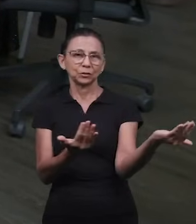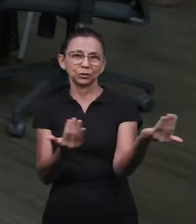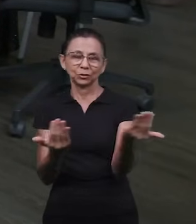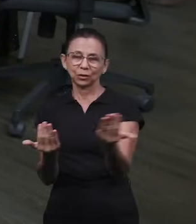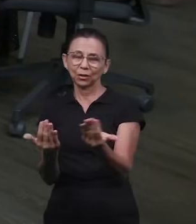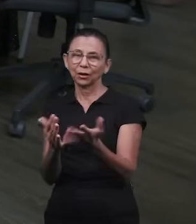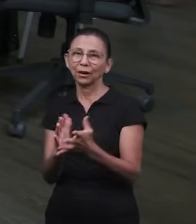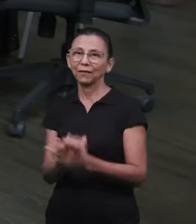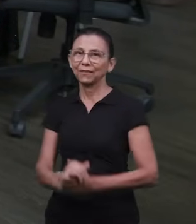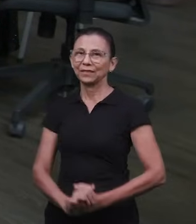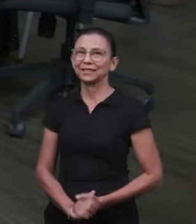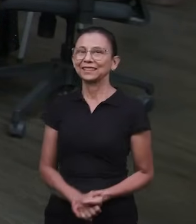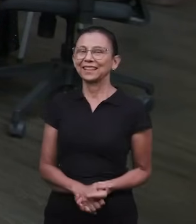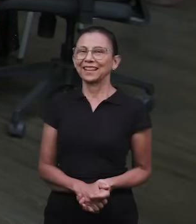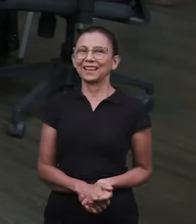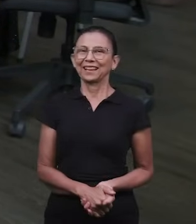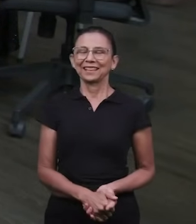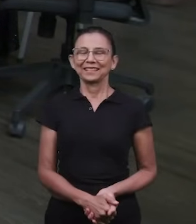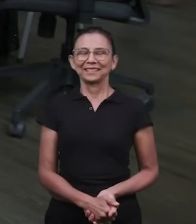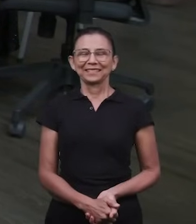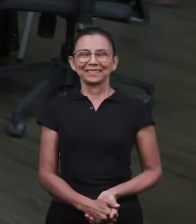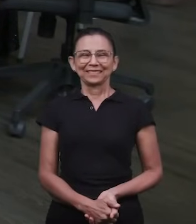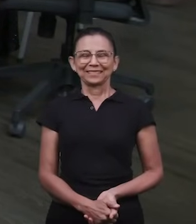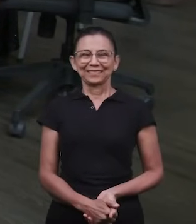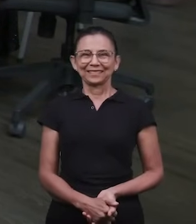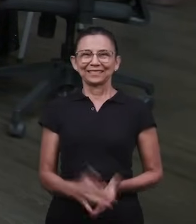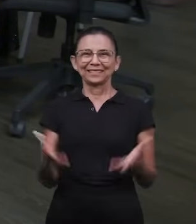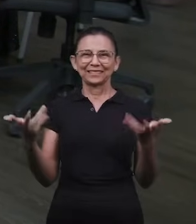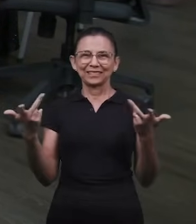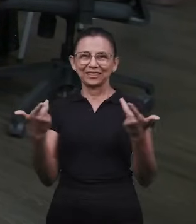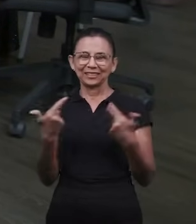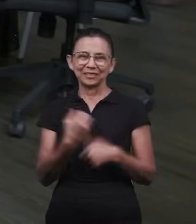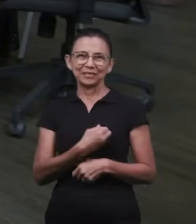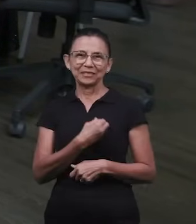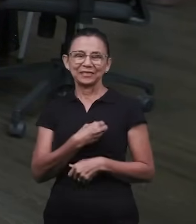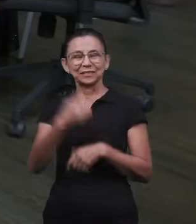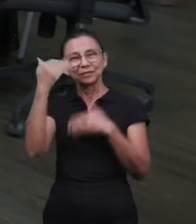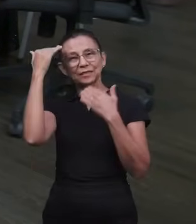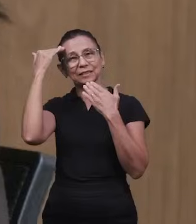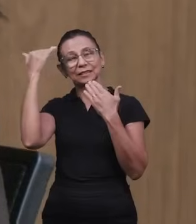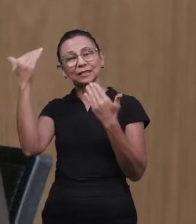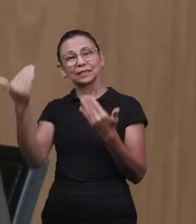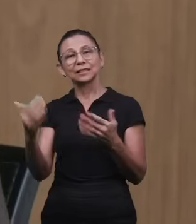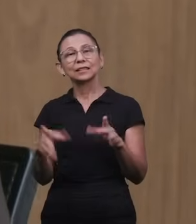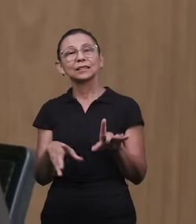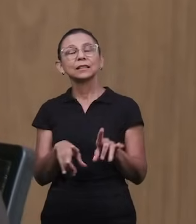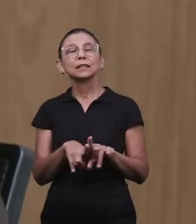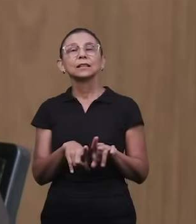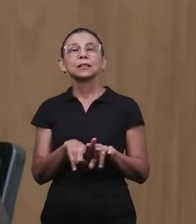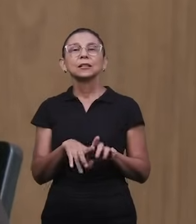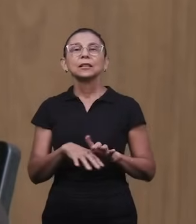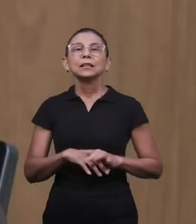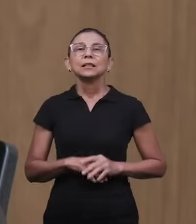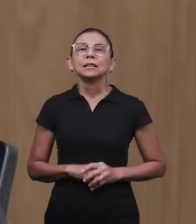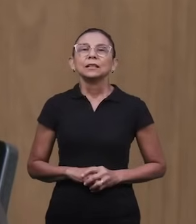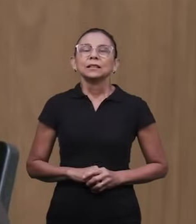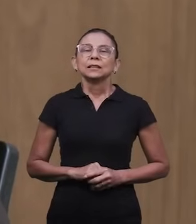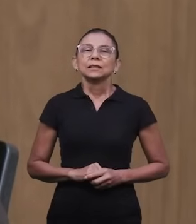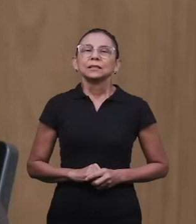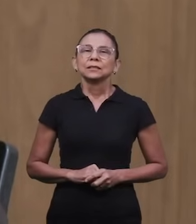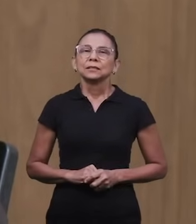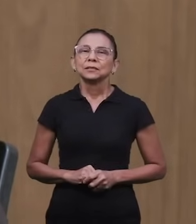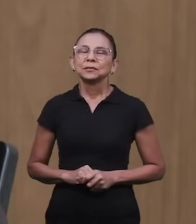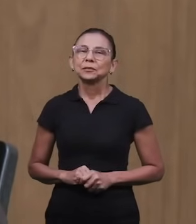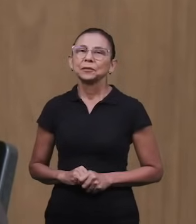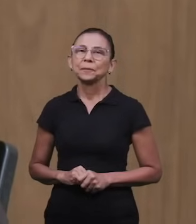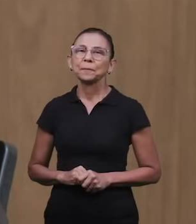estúdio aqui. Abrilhantaram aqui com a presença, as perguntas maravilhosas, obrigada. E eu queria fazer agora a consideração